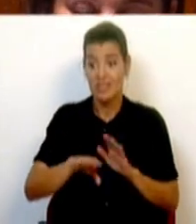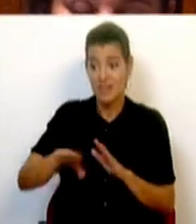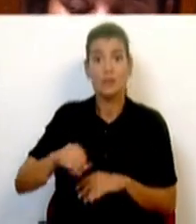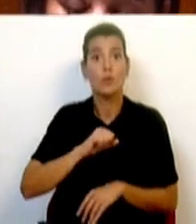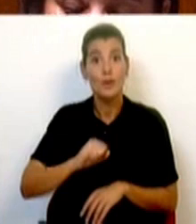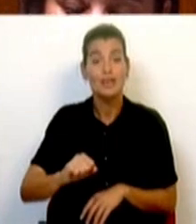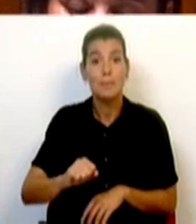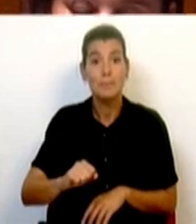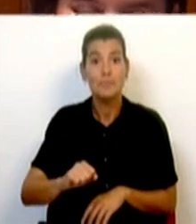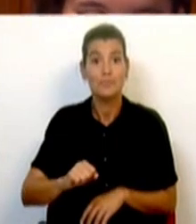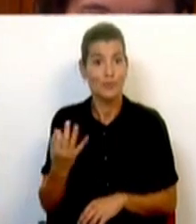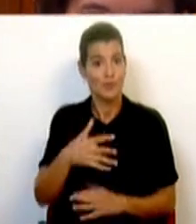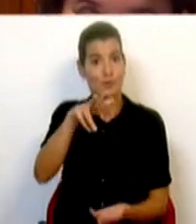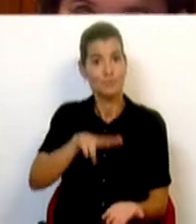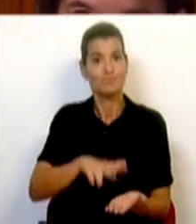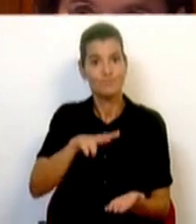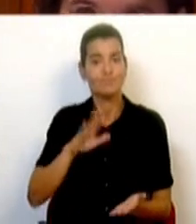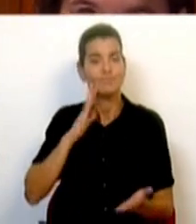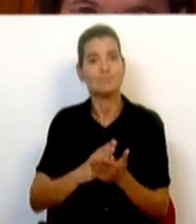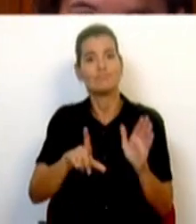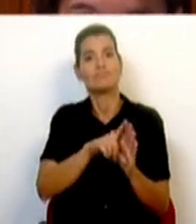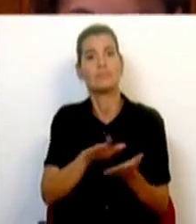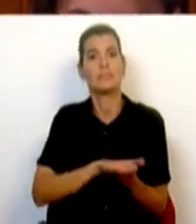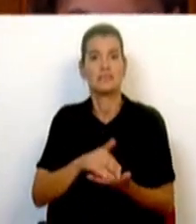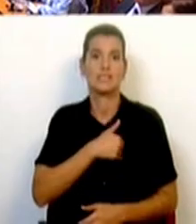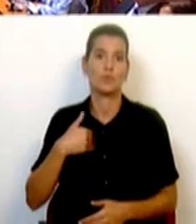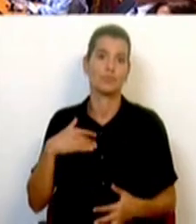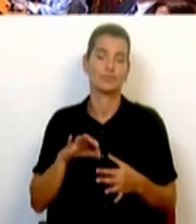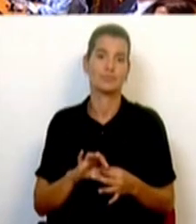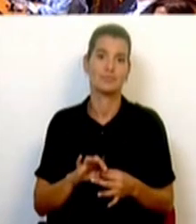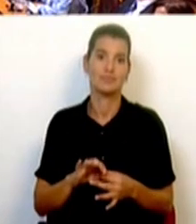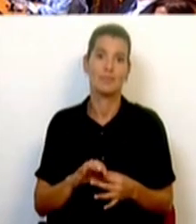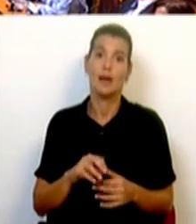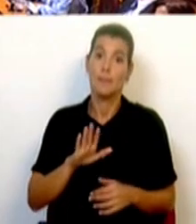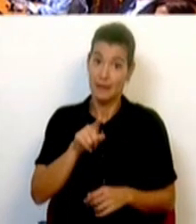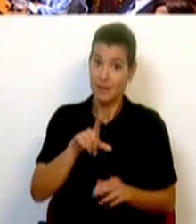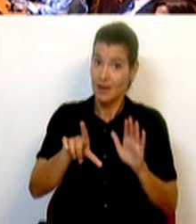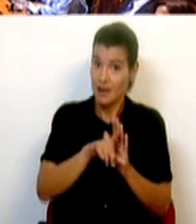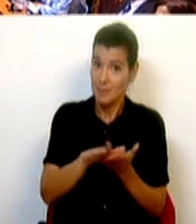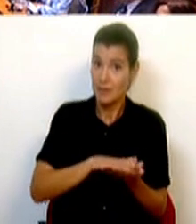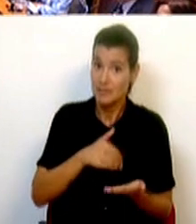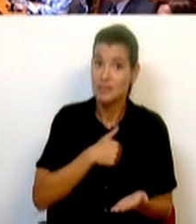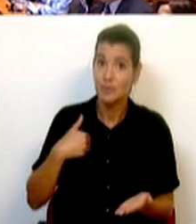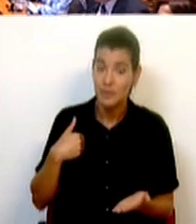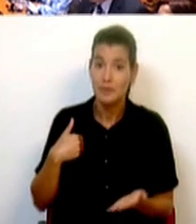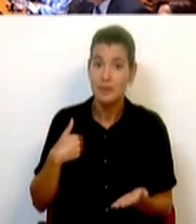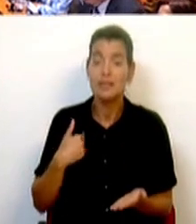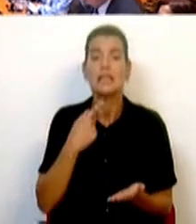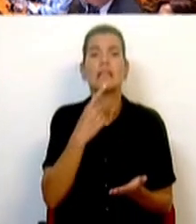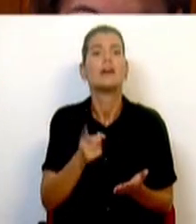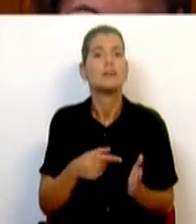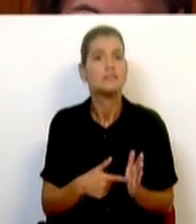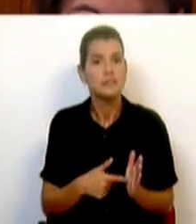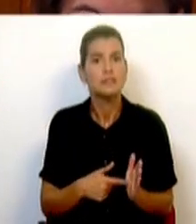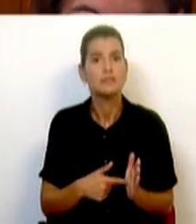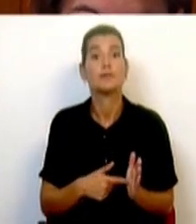direita que foi aprovada a última Lei de Bases da Saúde. Mas essa Lei de Bases da Saúde define